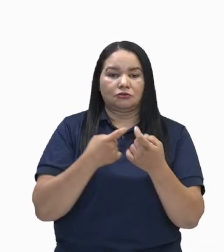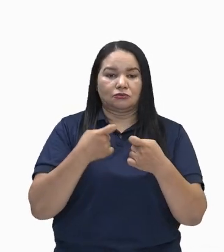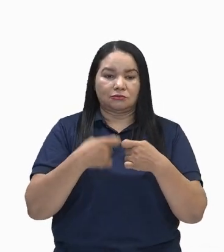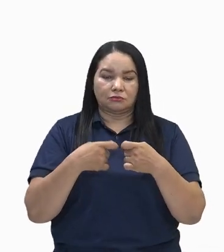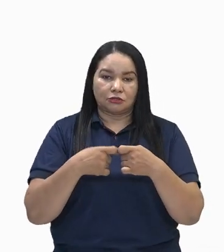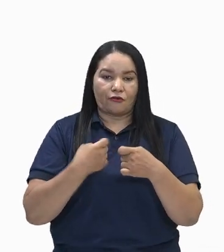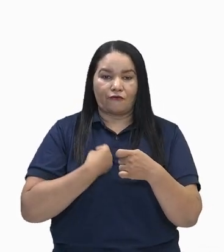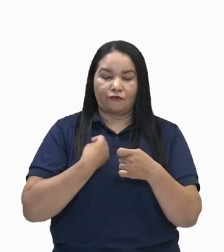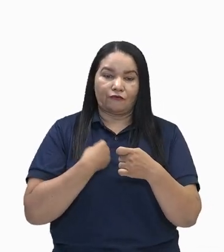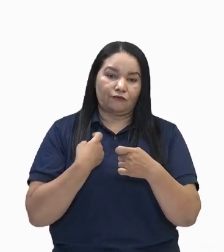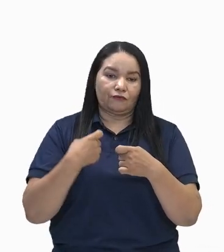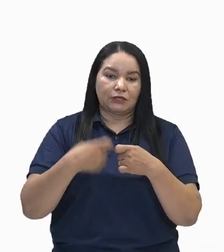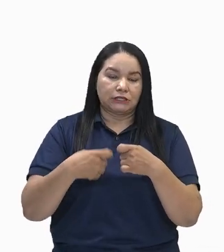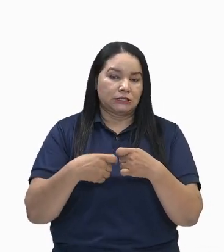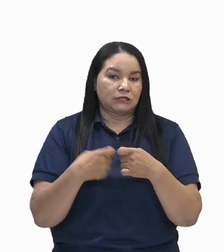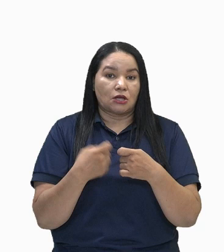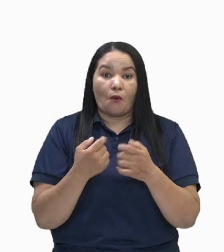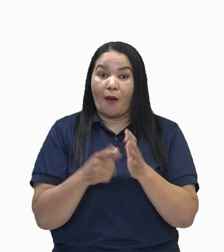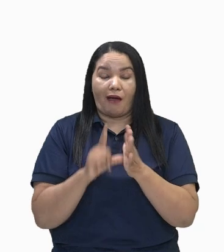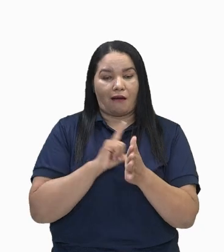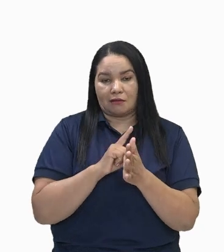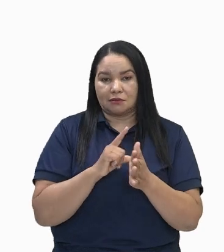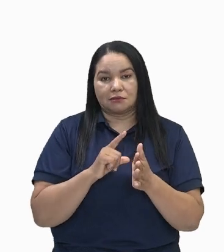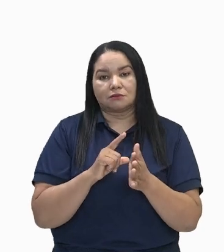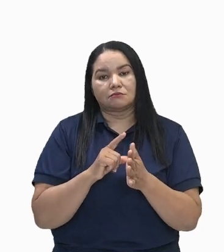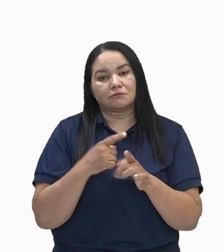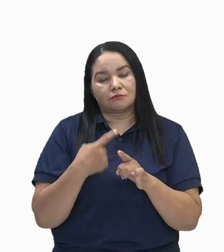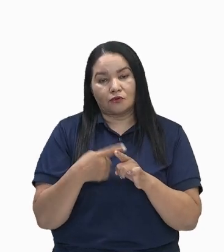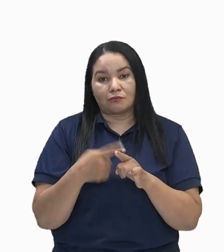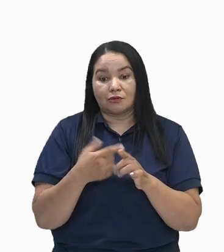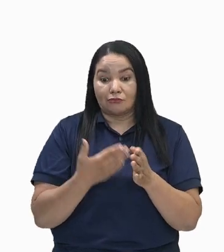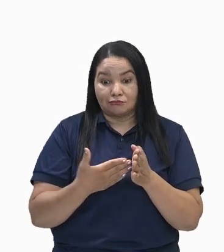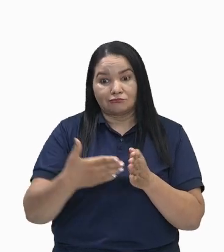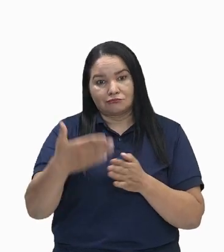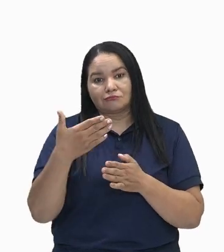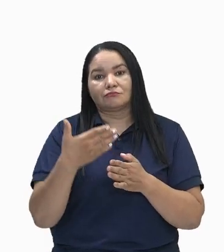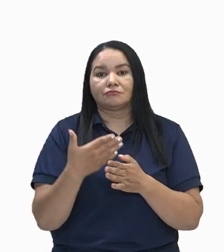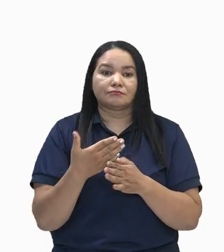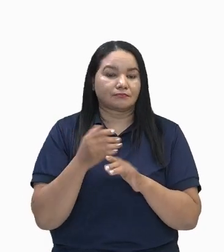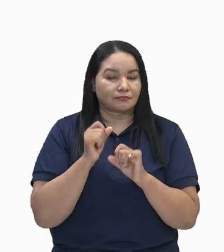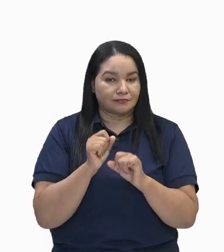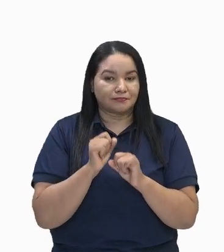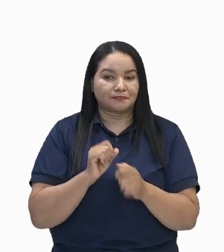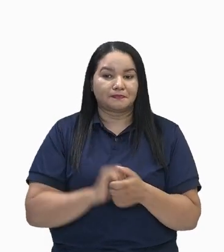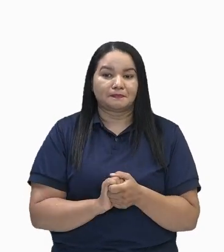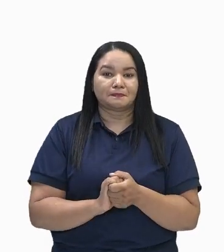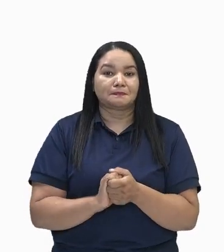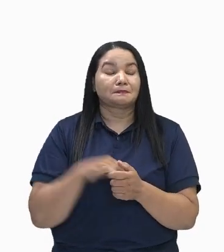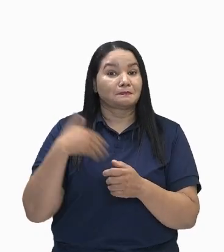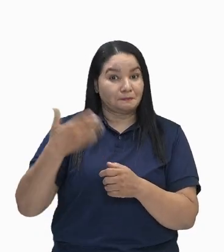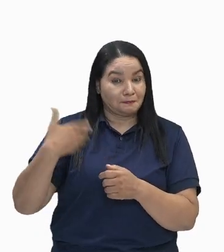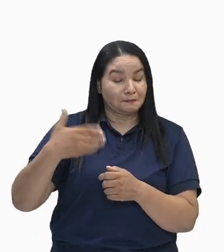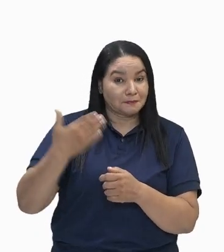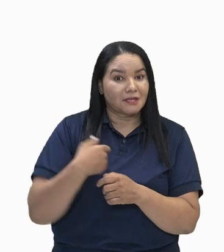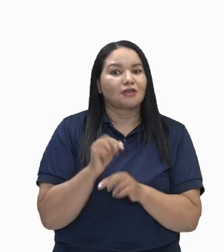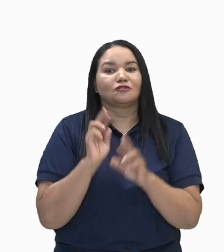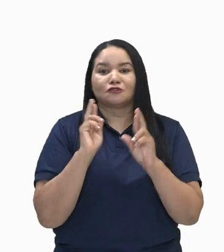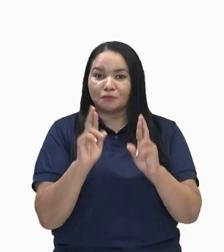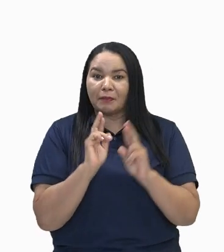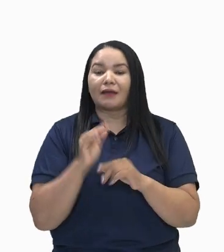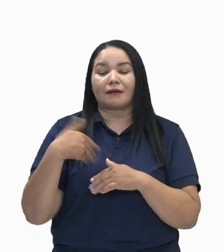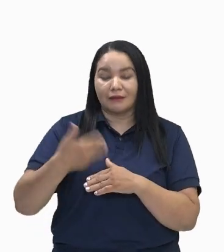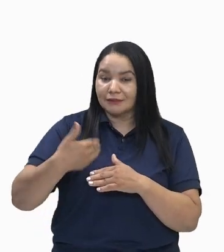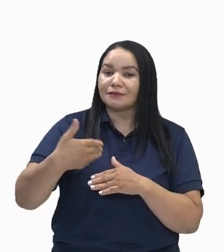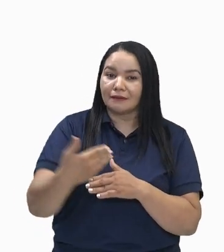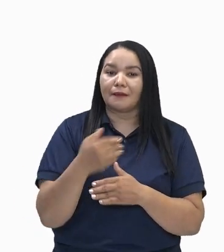sua vida sexual, que com certeza será bem tempos depois, né? Falta